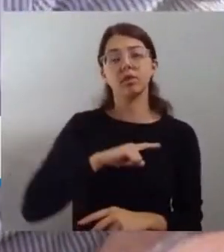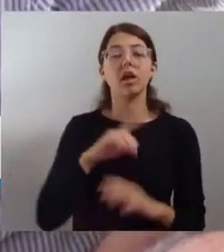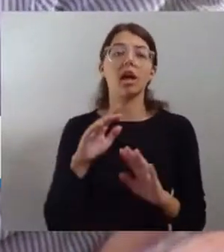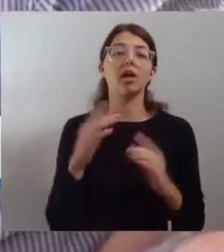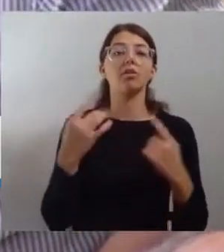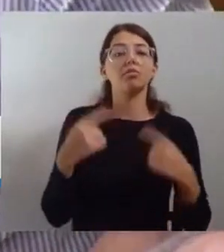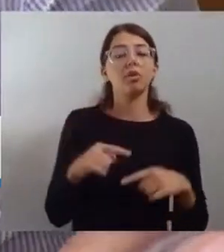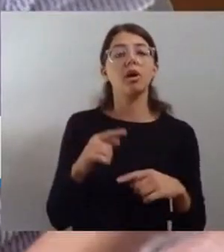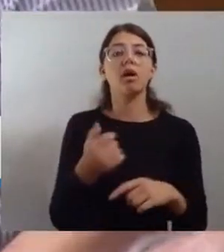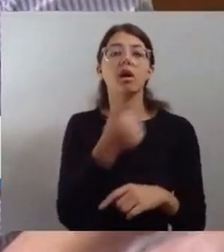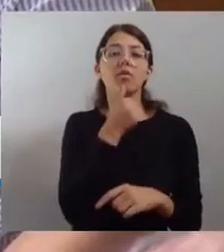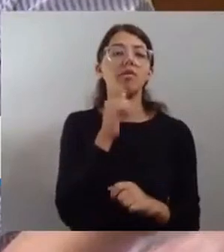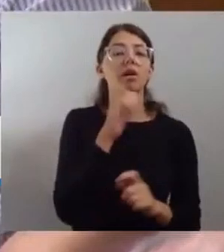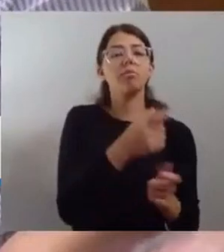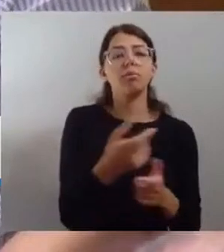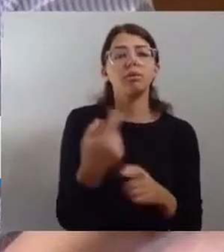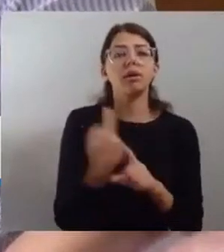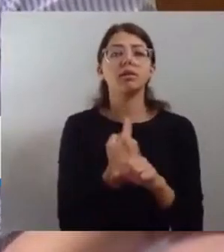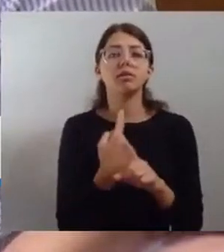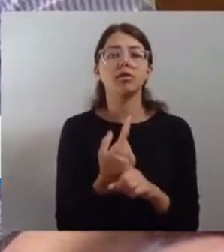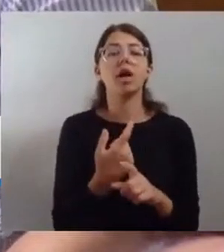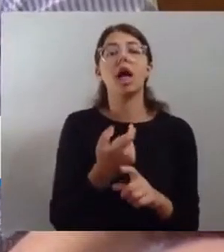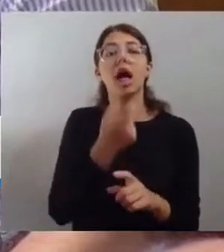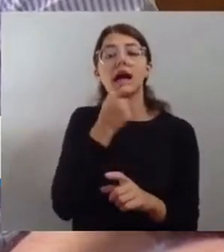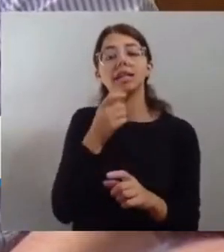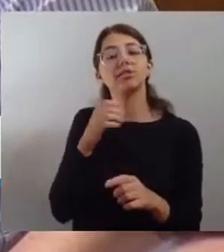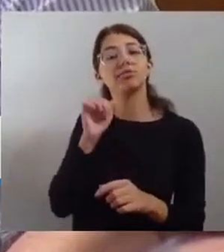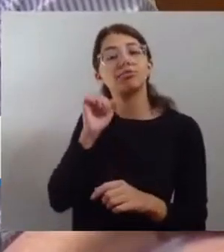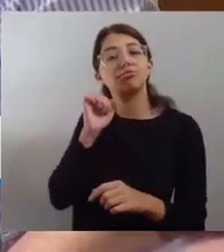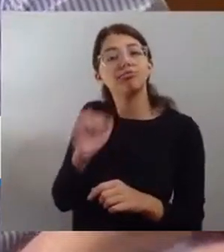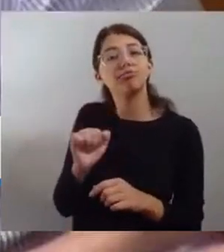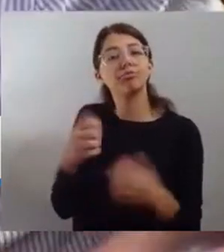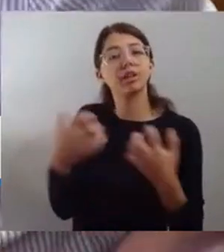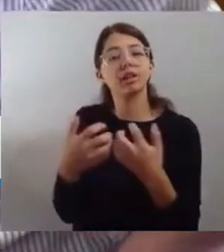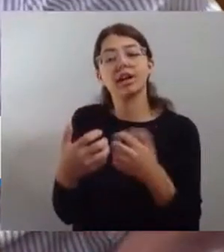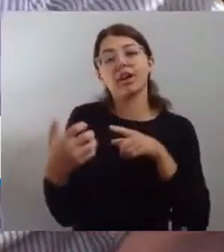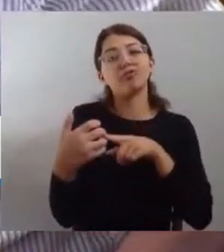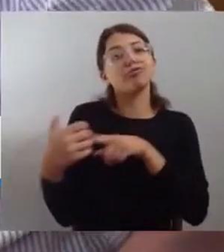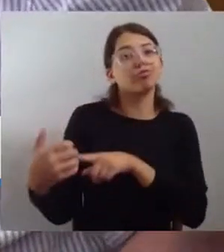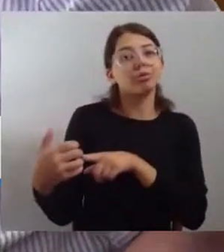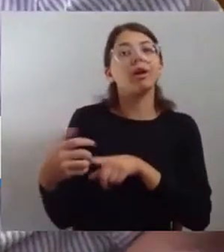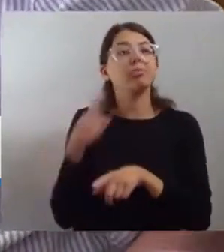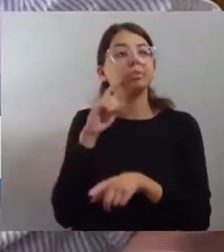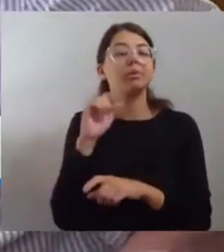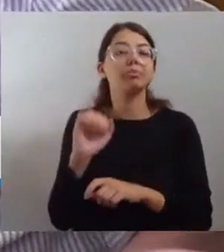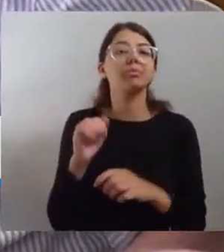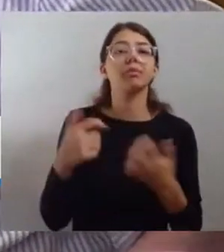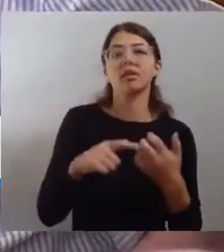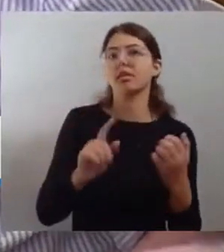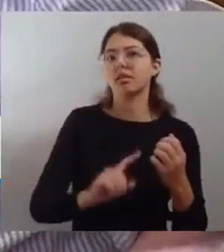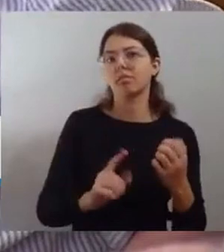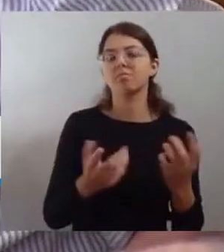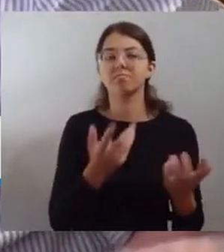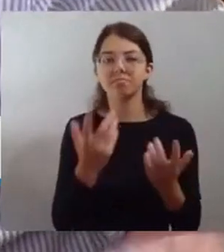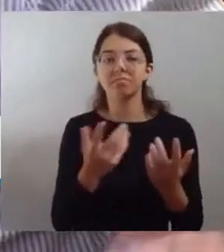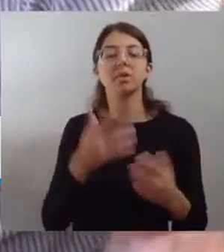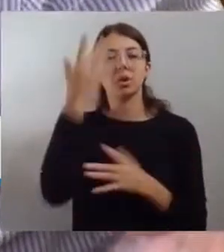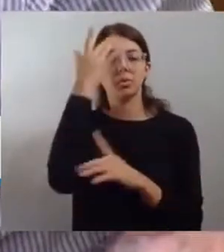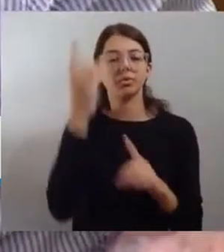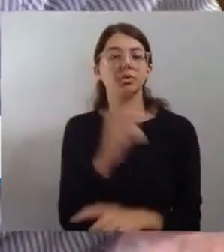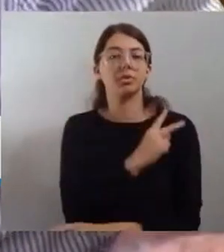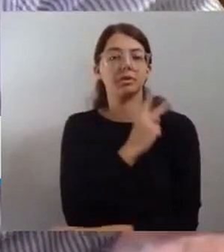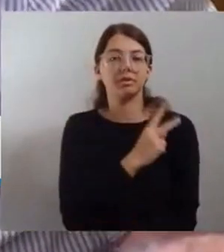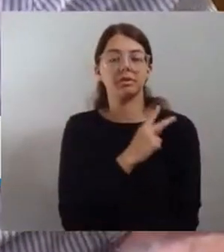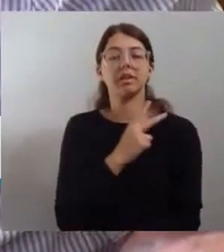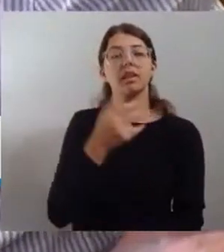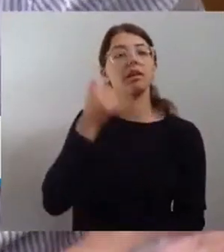gratuita e grotesca apenas de um dos lados desta guerra horrível. Como Dov Waxman, professor na Universidade da Califórnia, dedicado